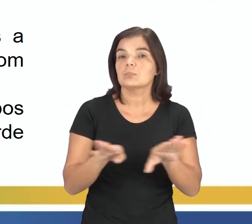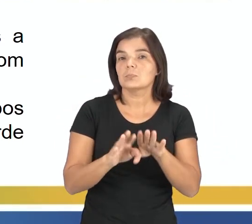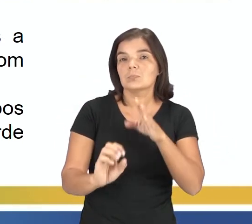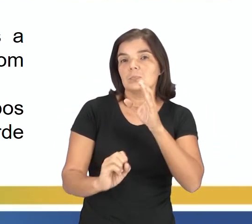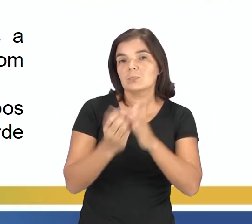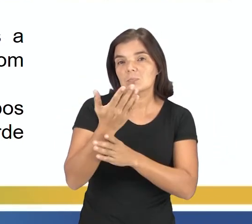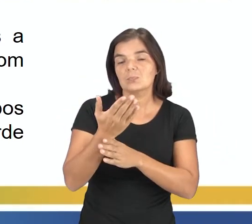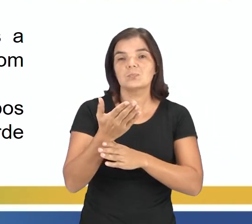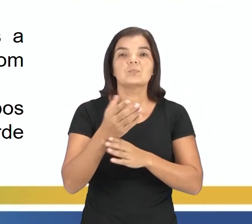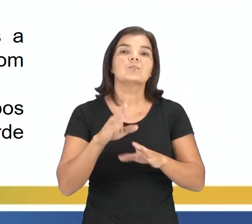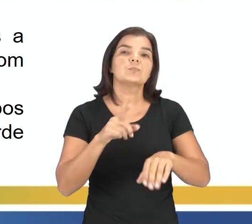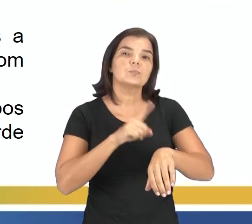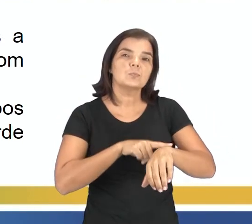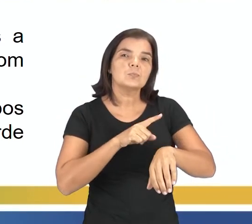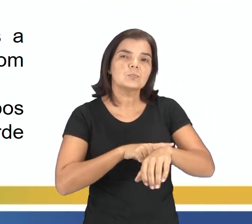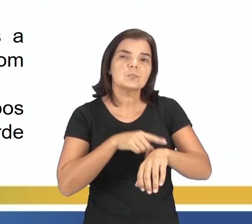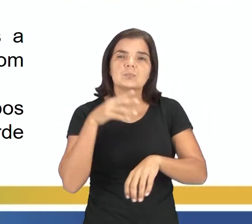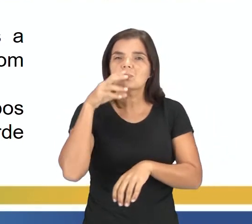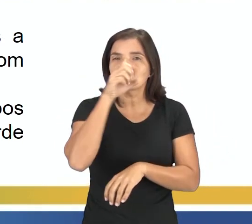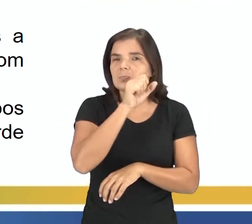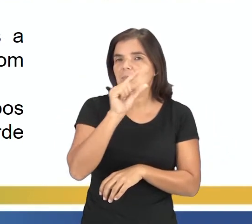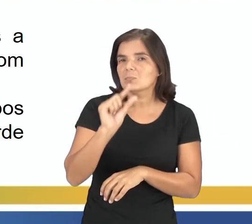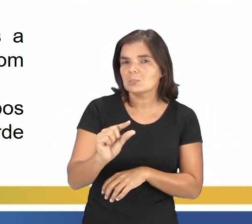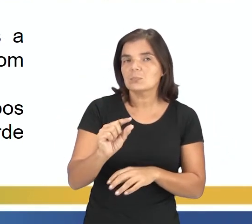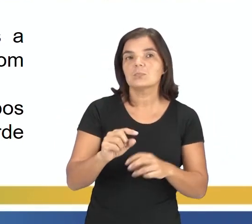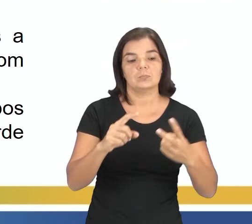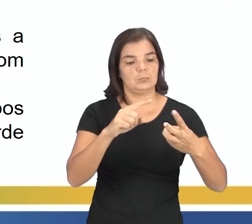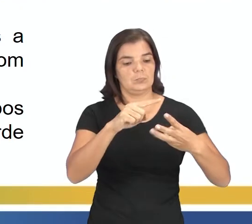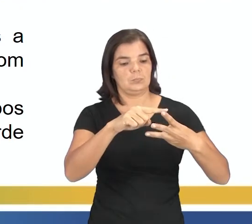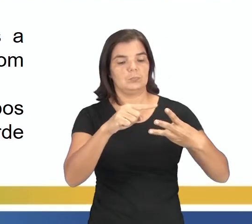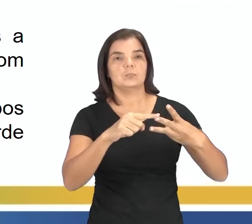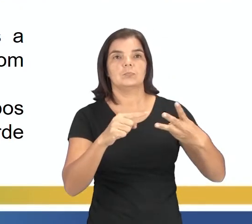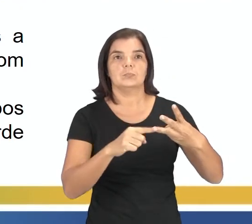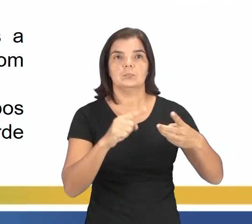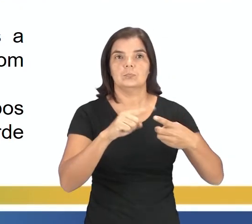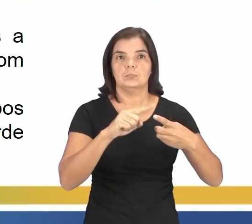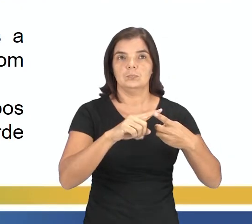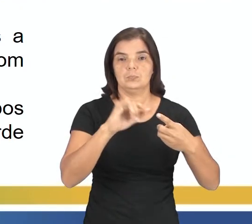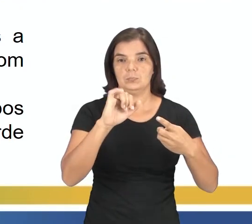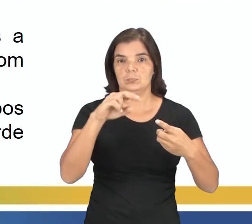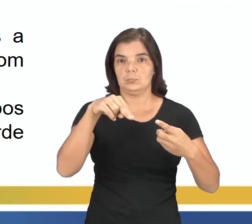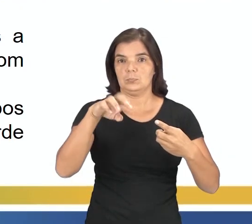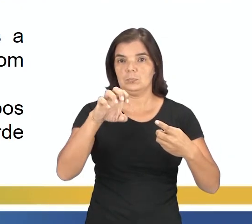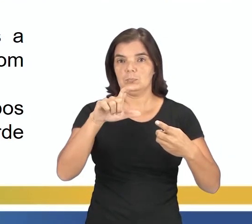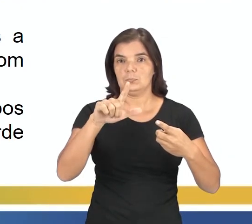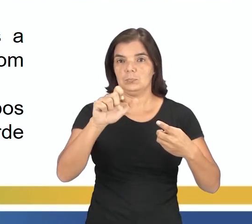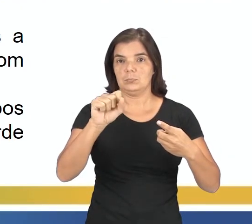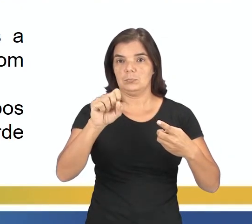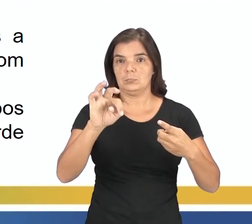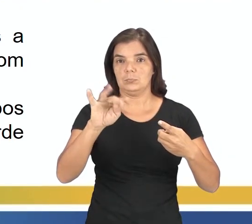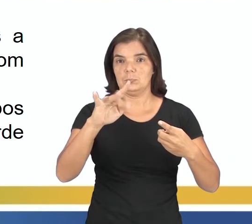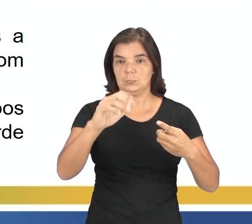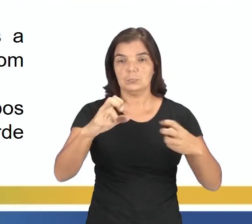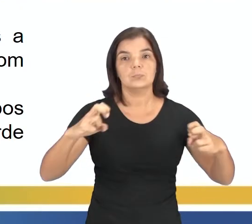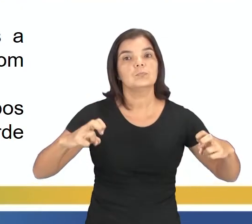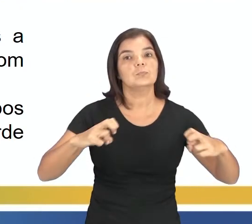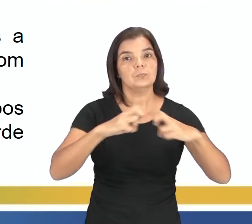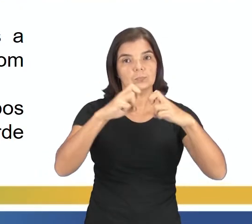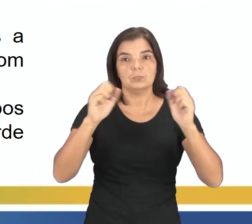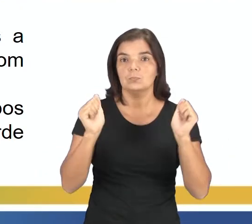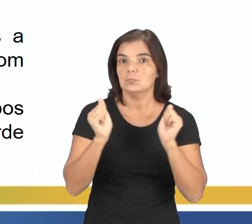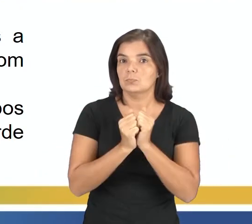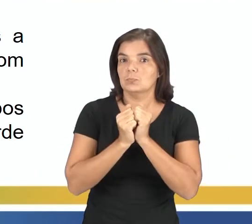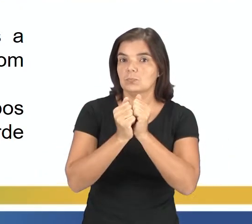acontece em intervalo de tempo muito curto, nós temos três tipos de colisões. Colisão inelástica, onde os corpos após o choque seguem